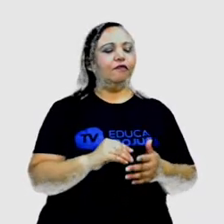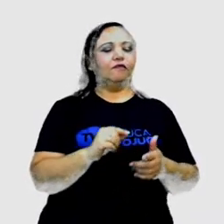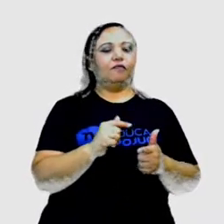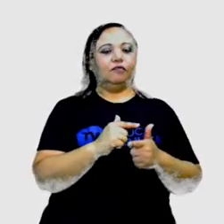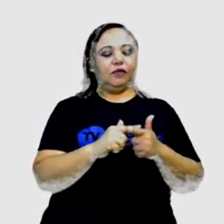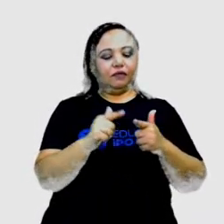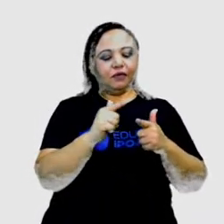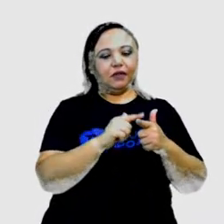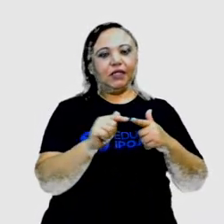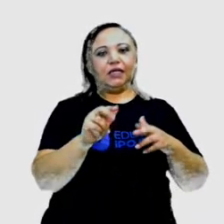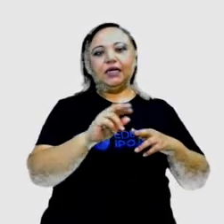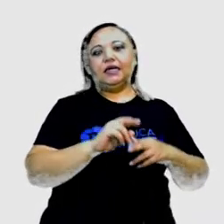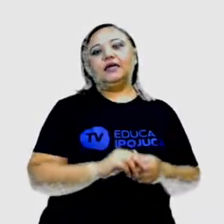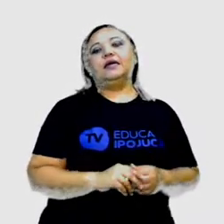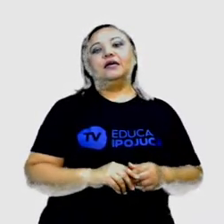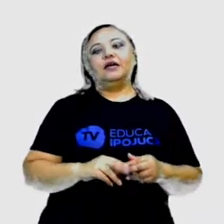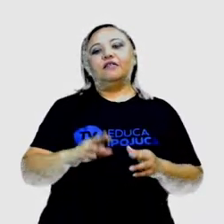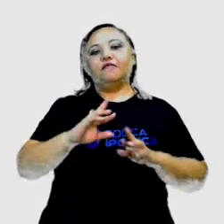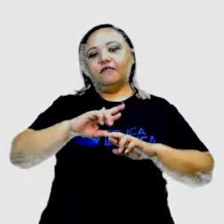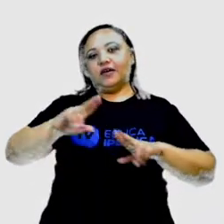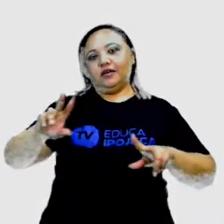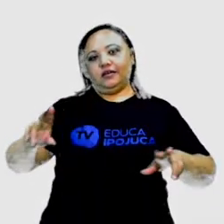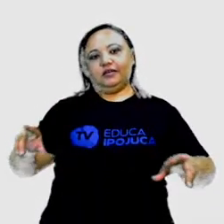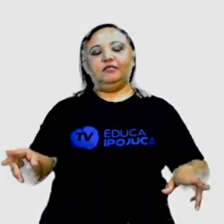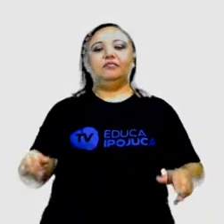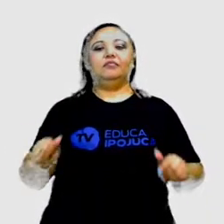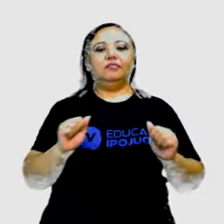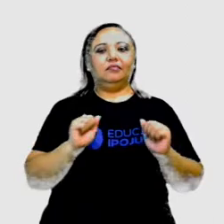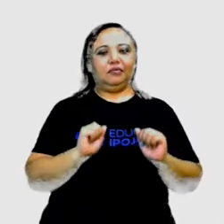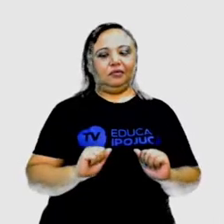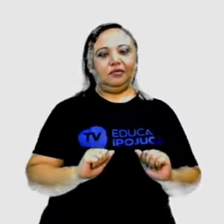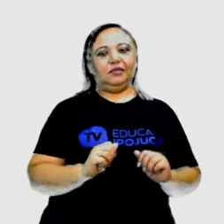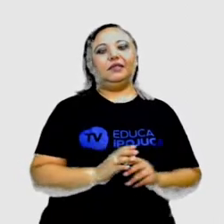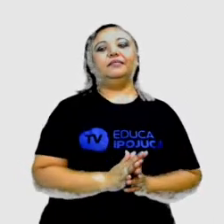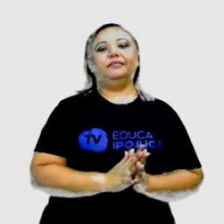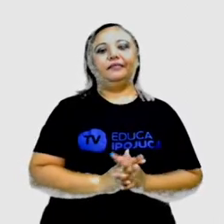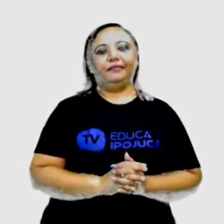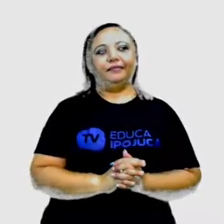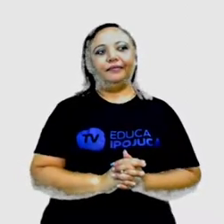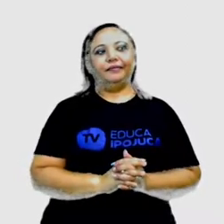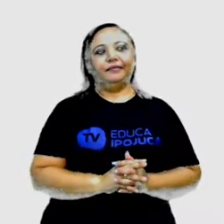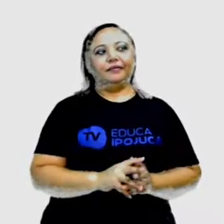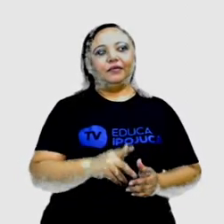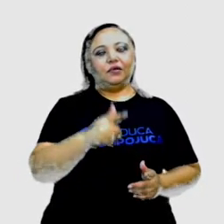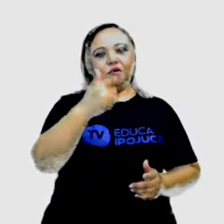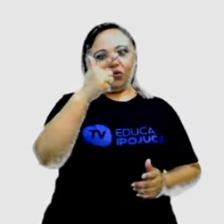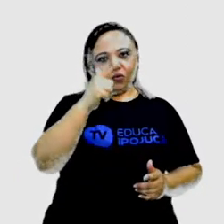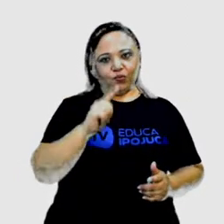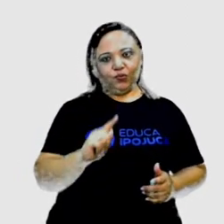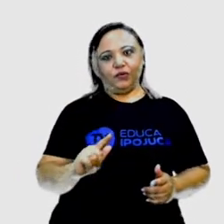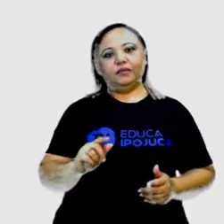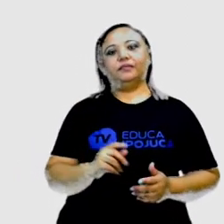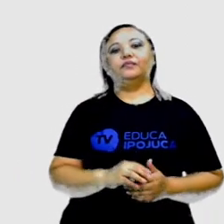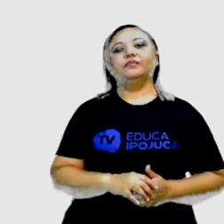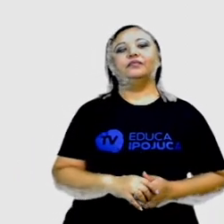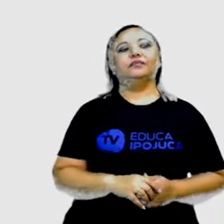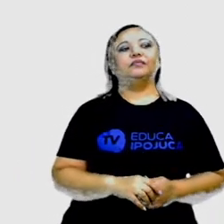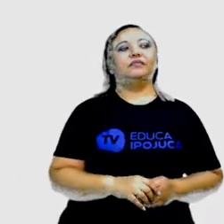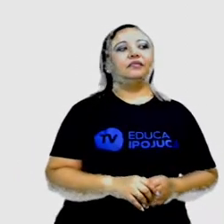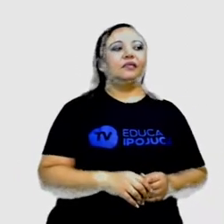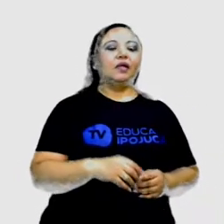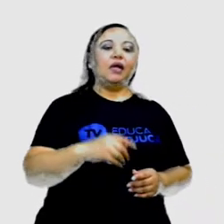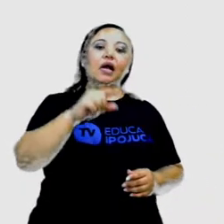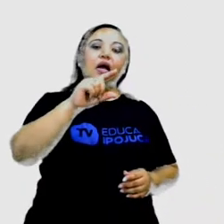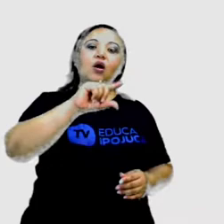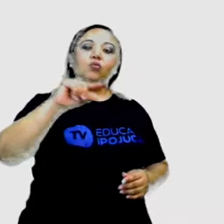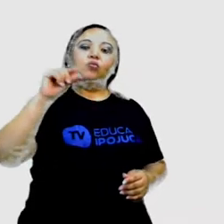números possíveis que a gente pode repartir 48 bolas. Mas eu vou tirar mais uma daí e eu pergunto para